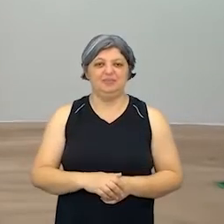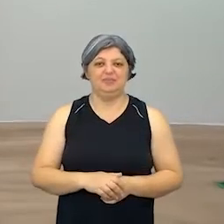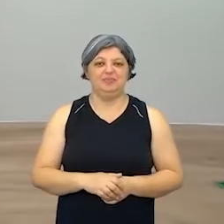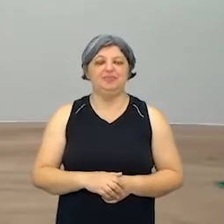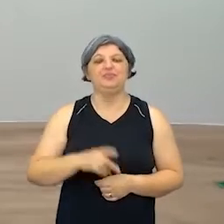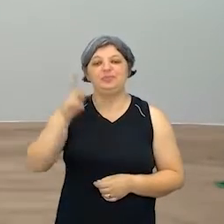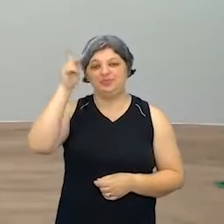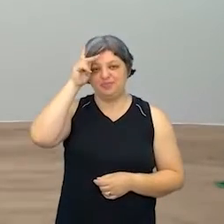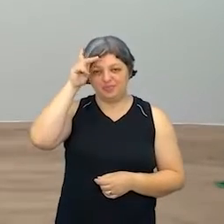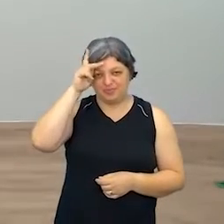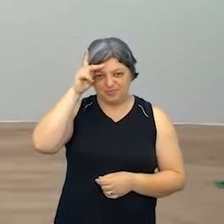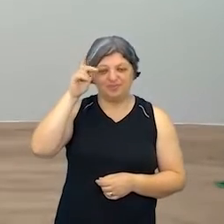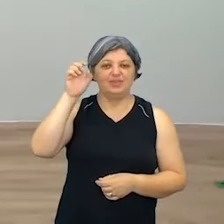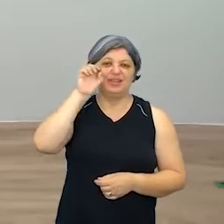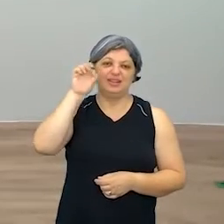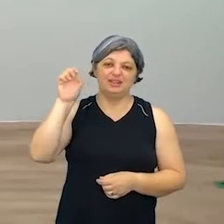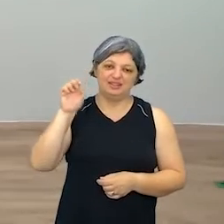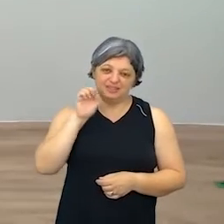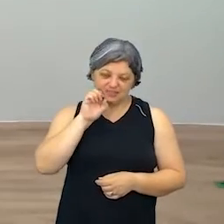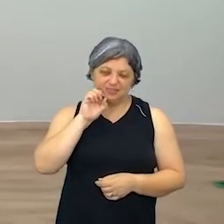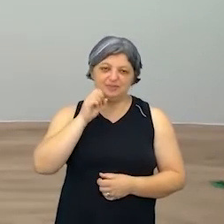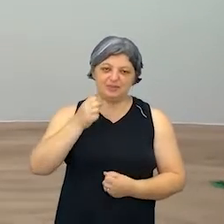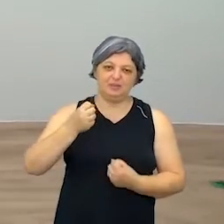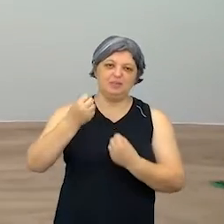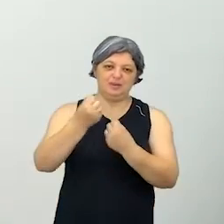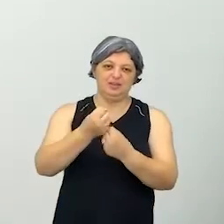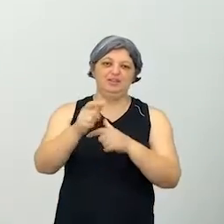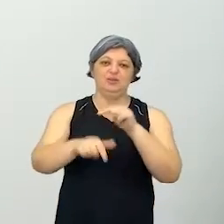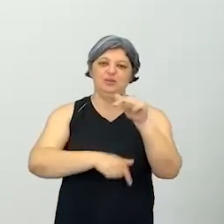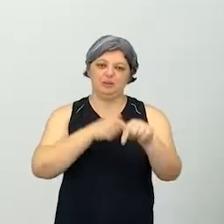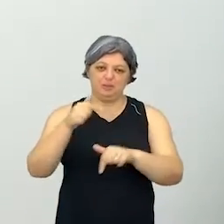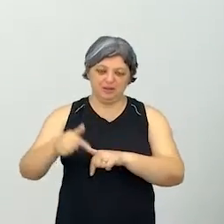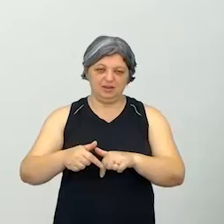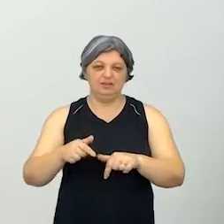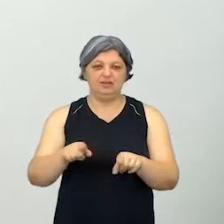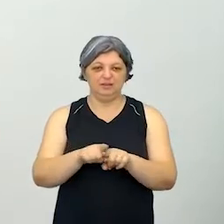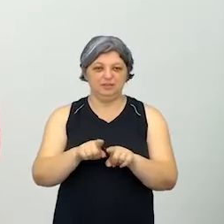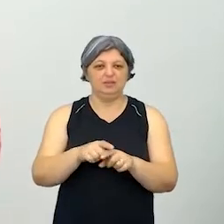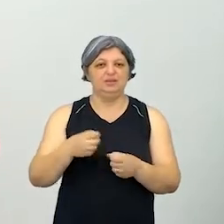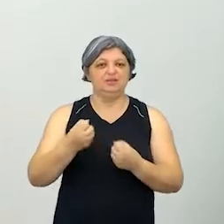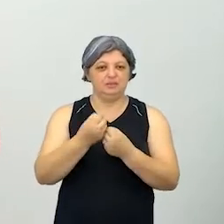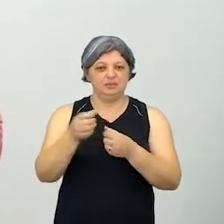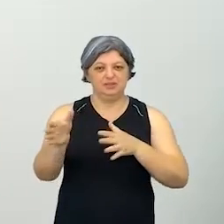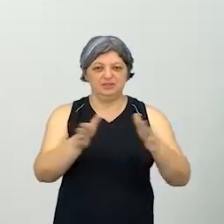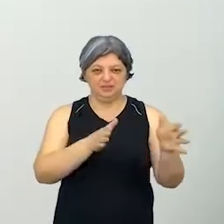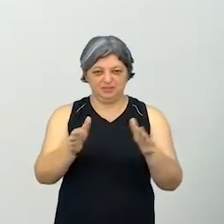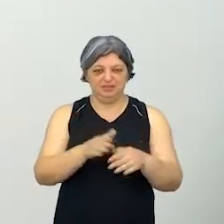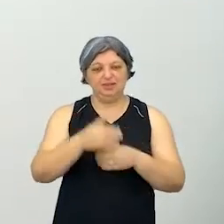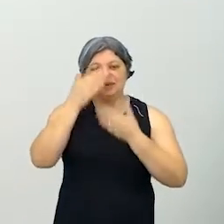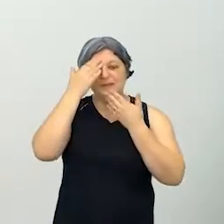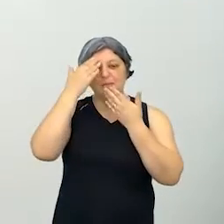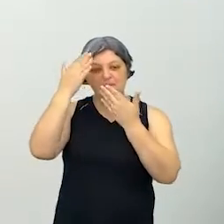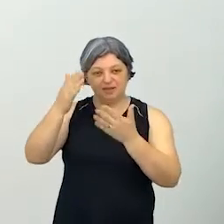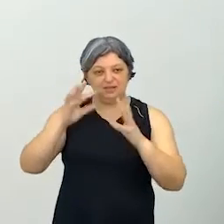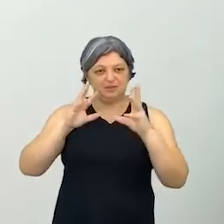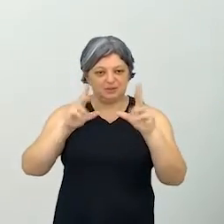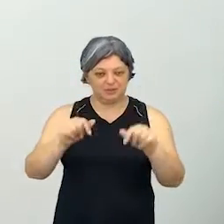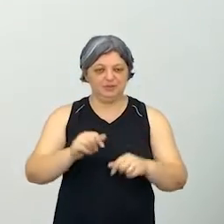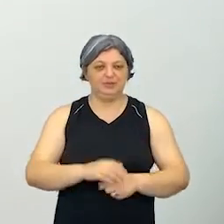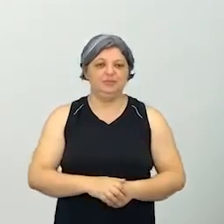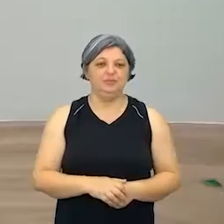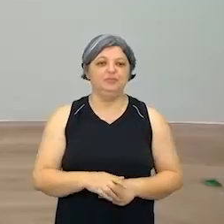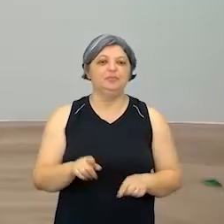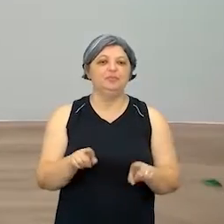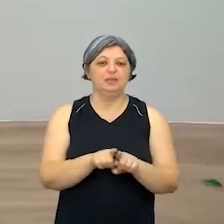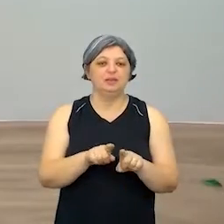A Kátia e a Elisângela apoiando aí nosso trabalho e dando esse suporte maravilhoso. Muito obrigada a todos vocês. Nós temos